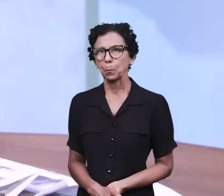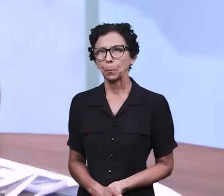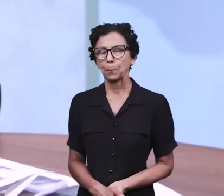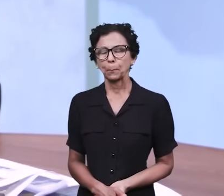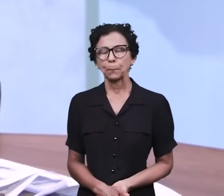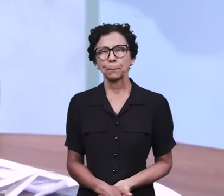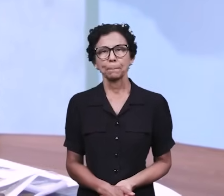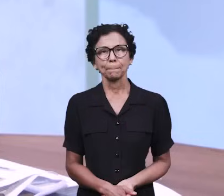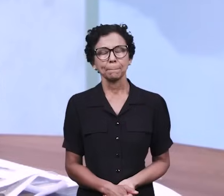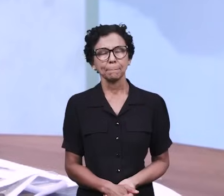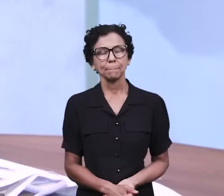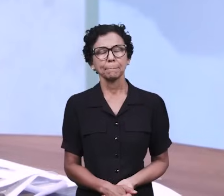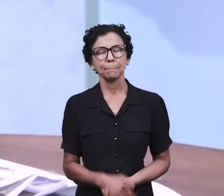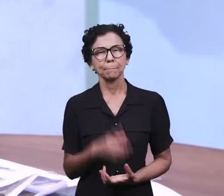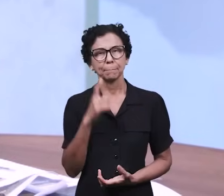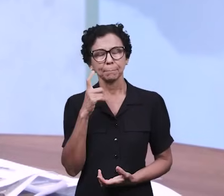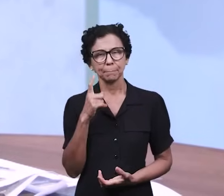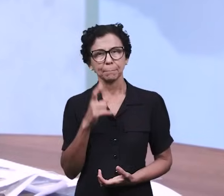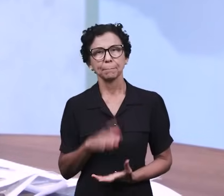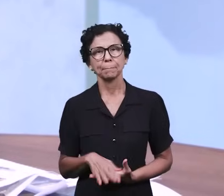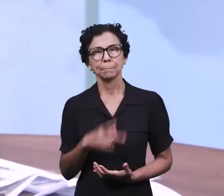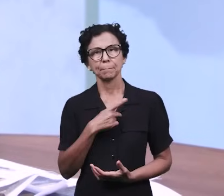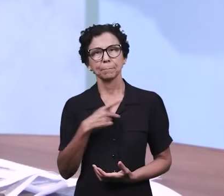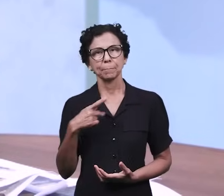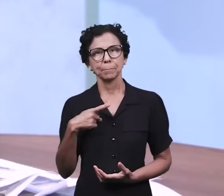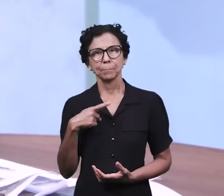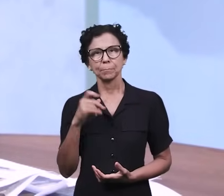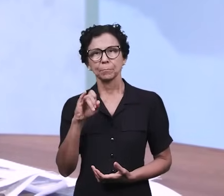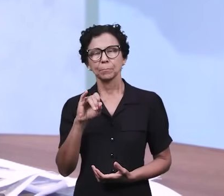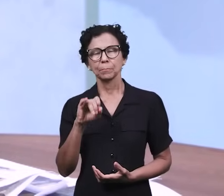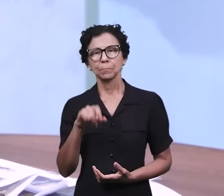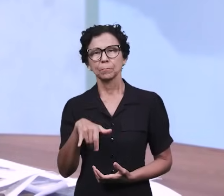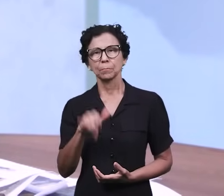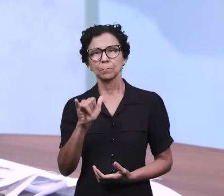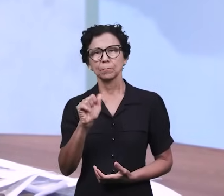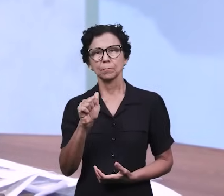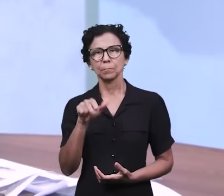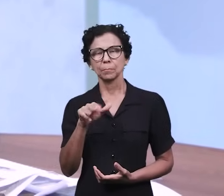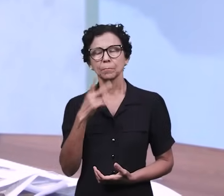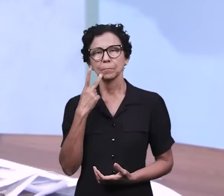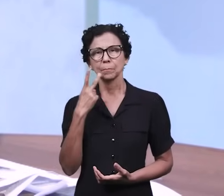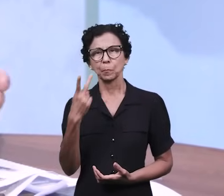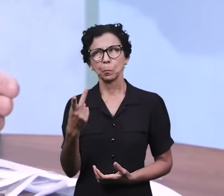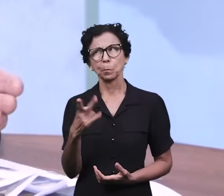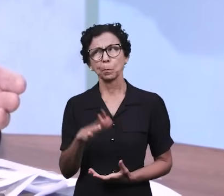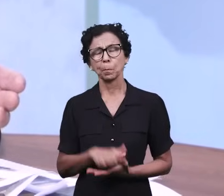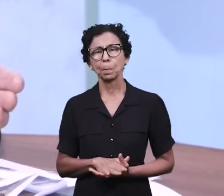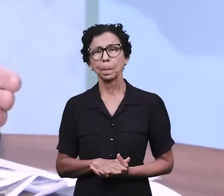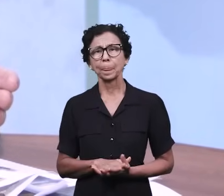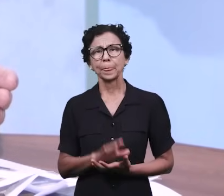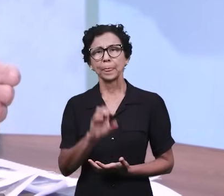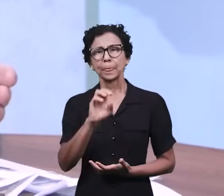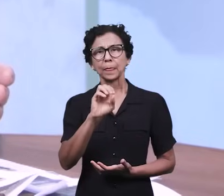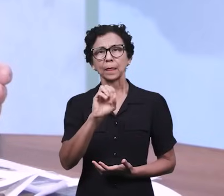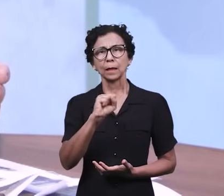vezes se pergunta. Sião passou a ser chamada a cidade de Davi, mas na verdade Davi nasceu em